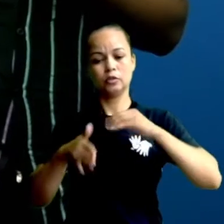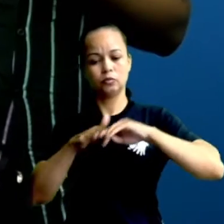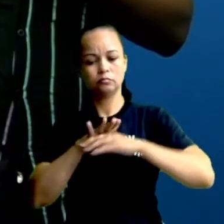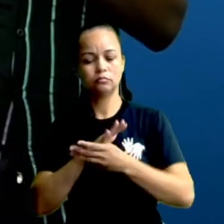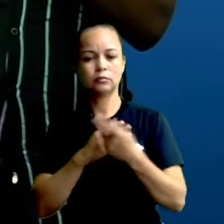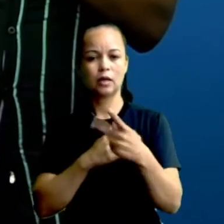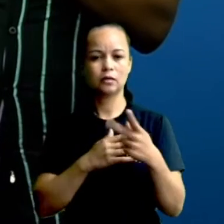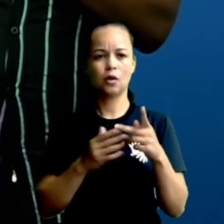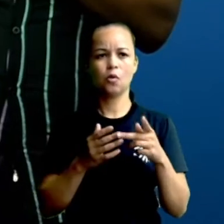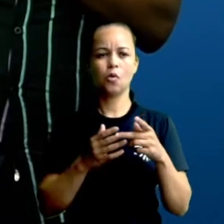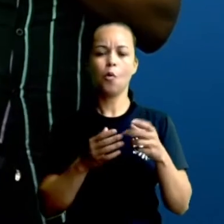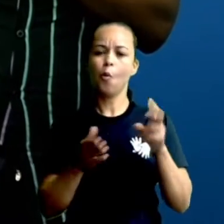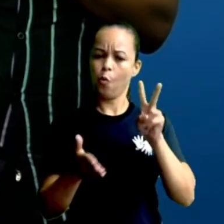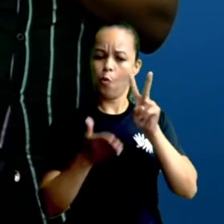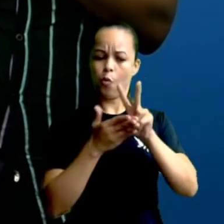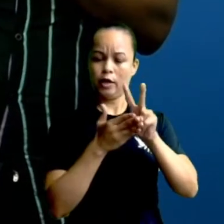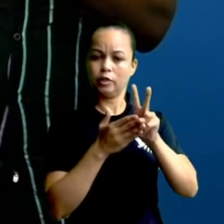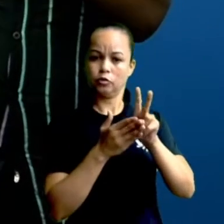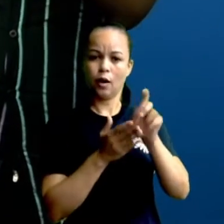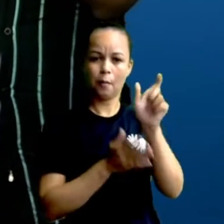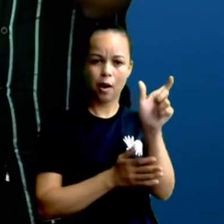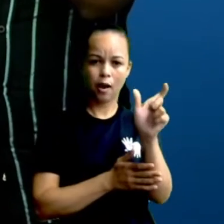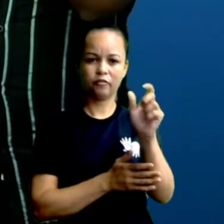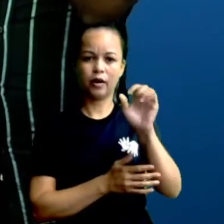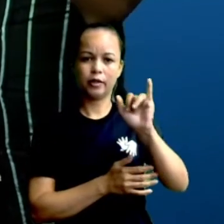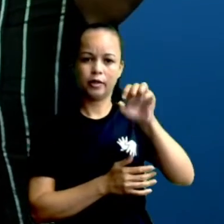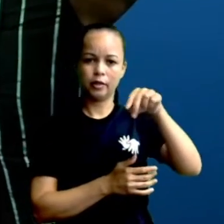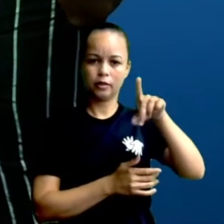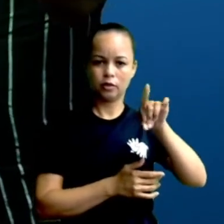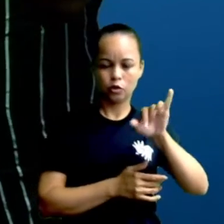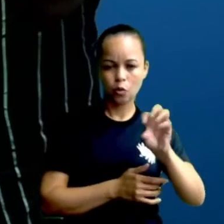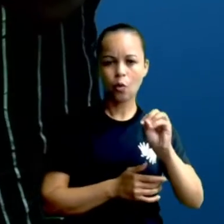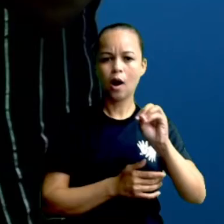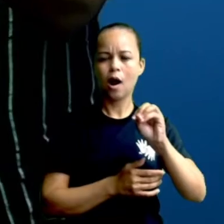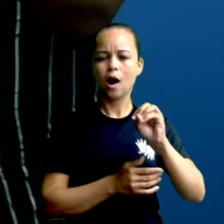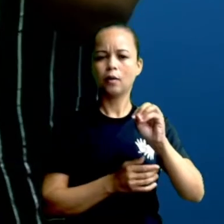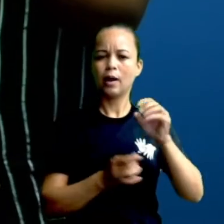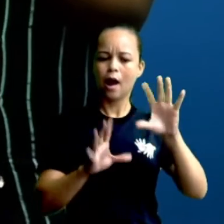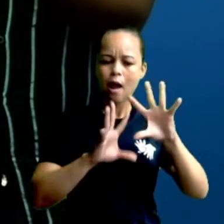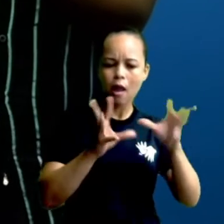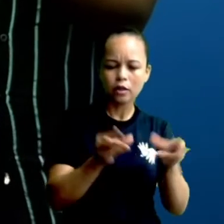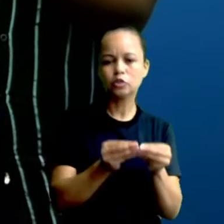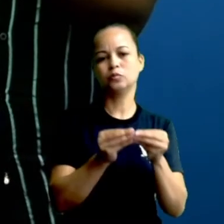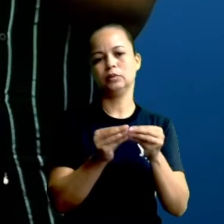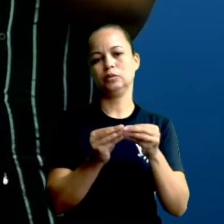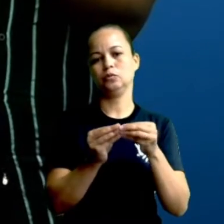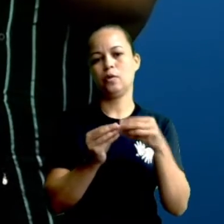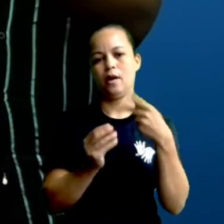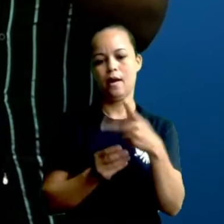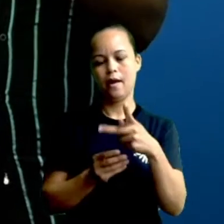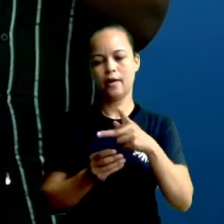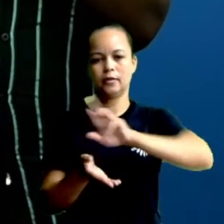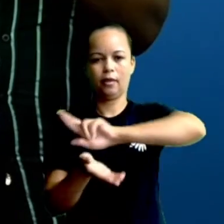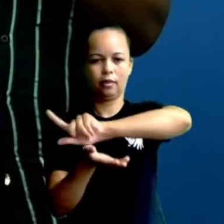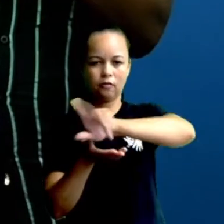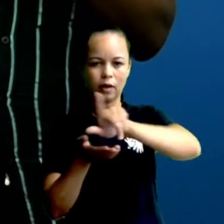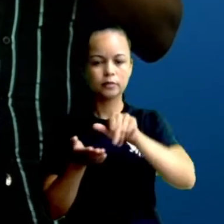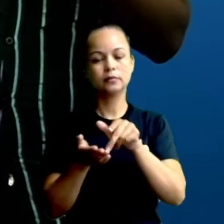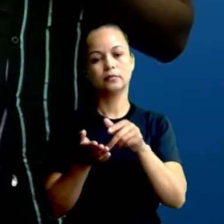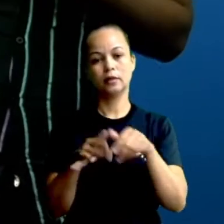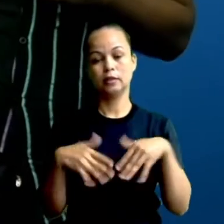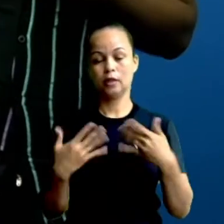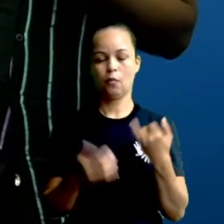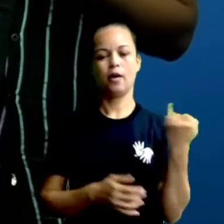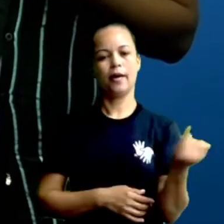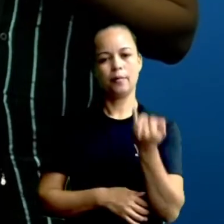o índio acaba, quando a gente utiliza a palavra índio, acaba resumindo essa diversidade, tá? E aí por isso que é importante a